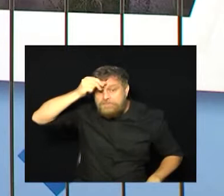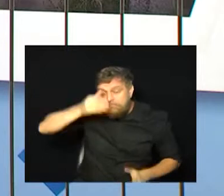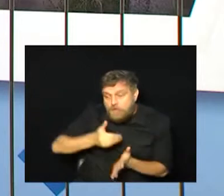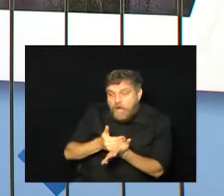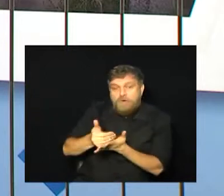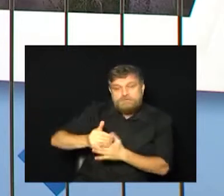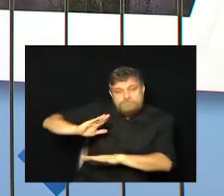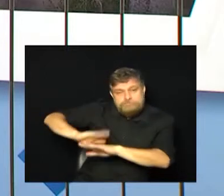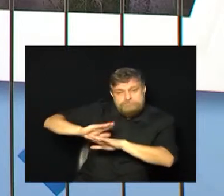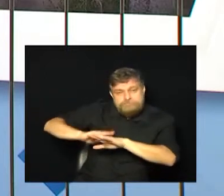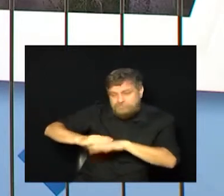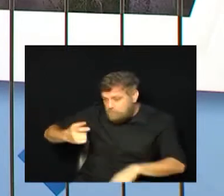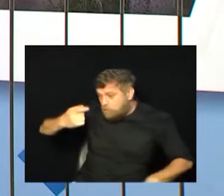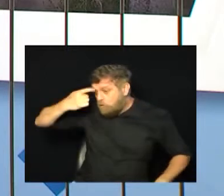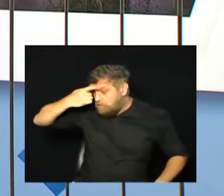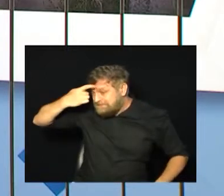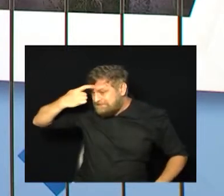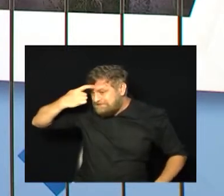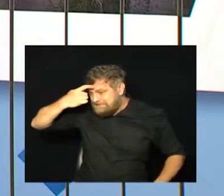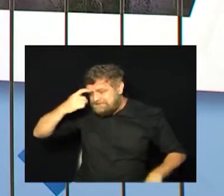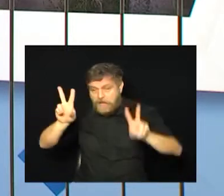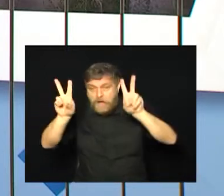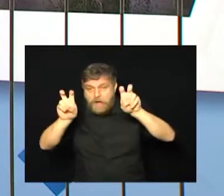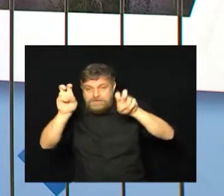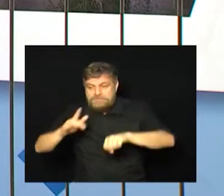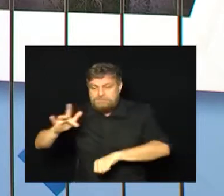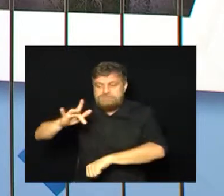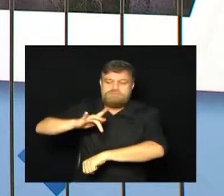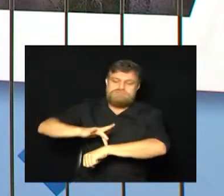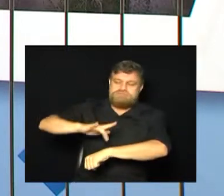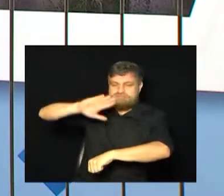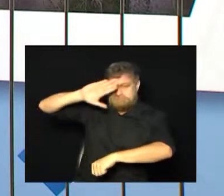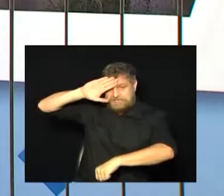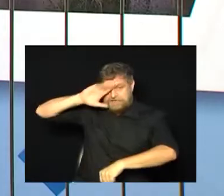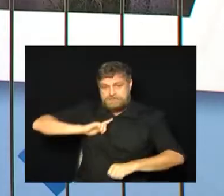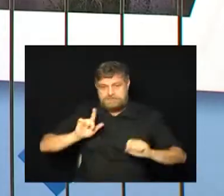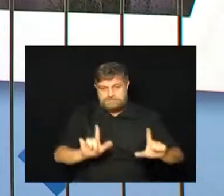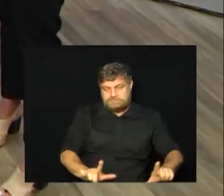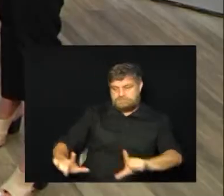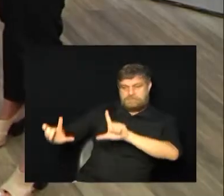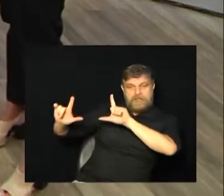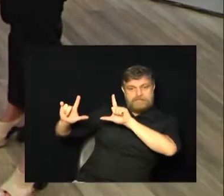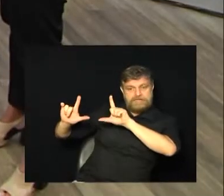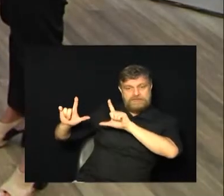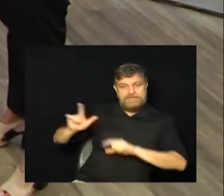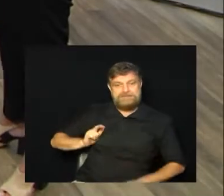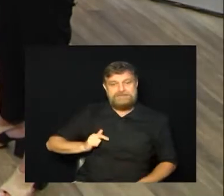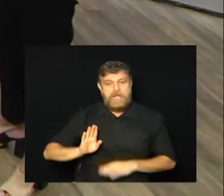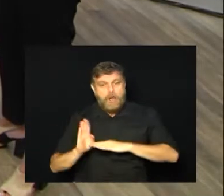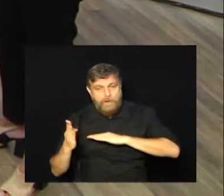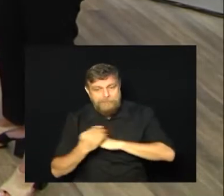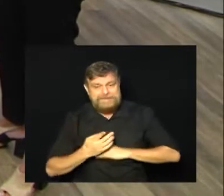uma campanha aí de conscientização em relação a dengue. A gente separou aqui uma tela com os bairros que mais